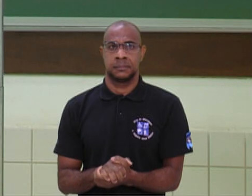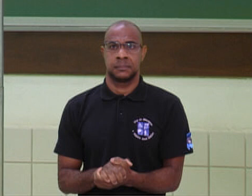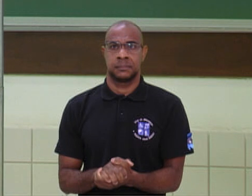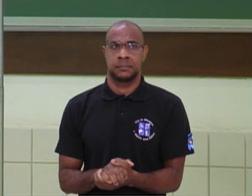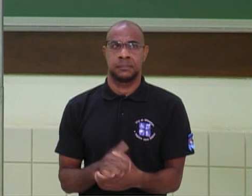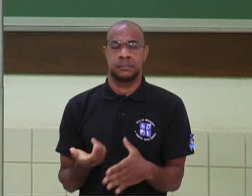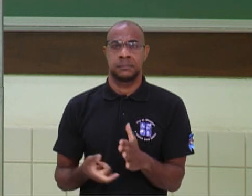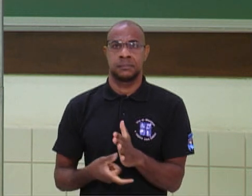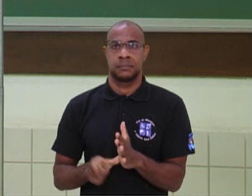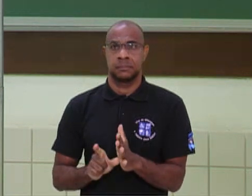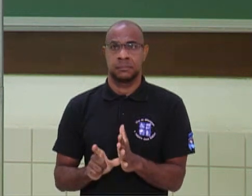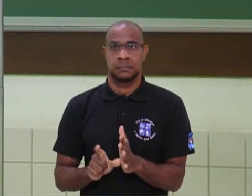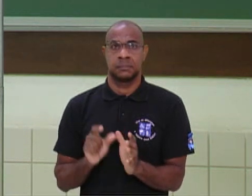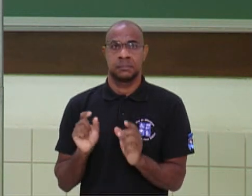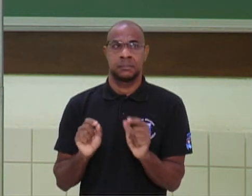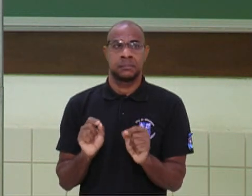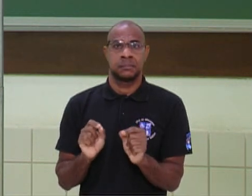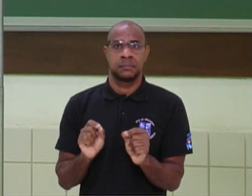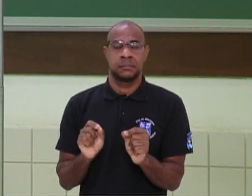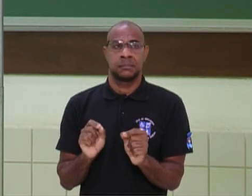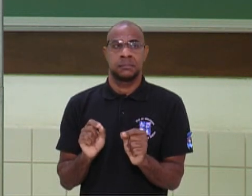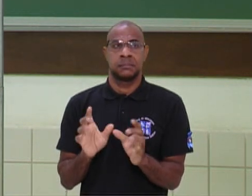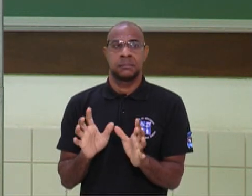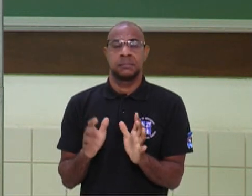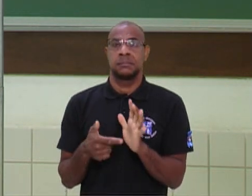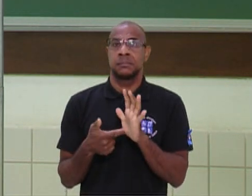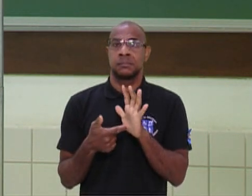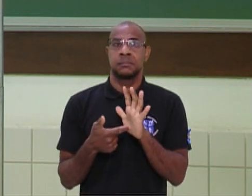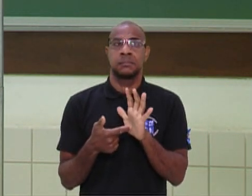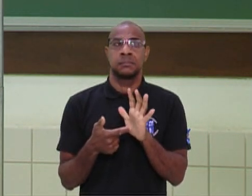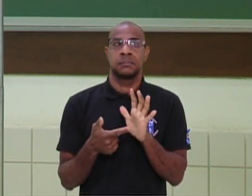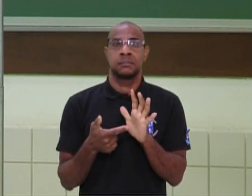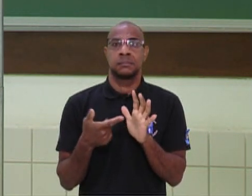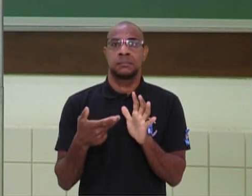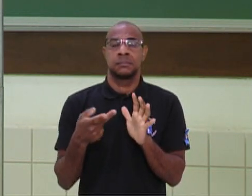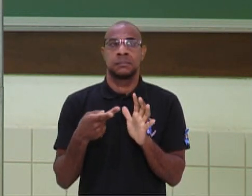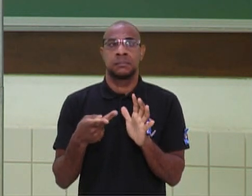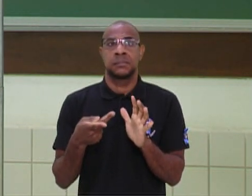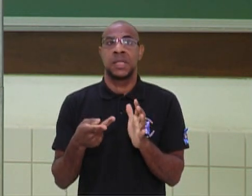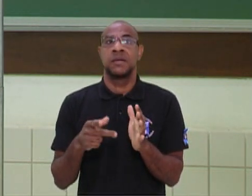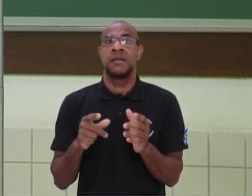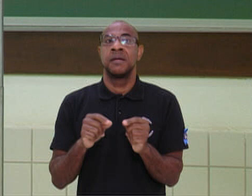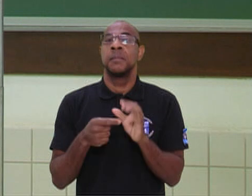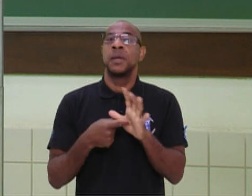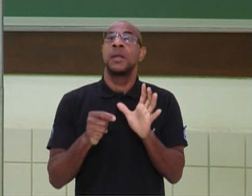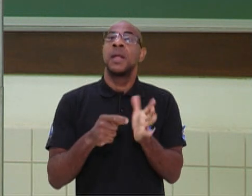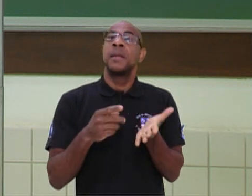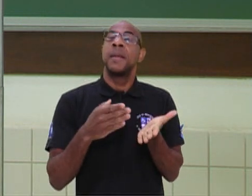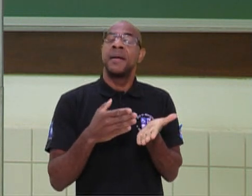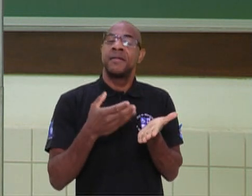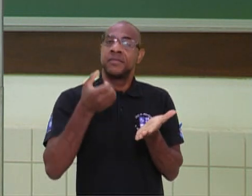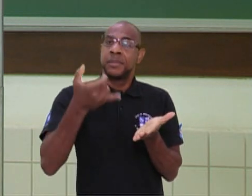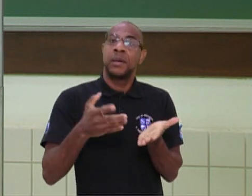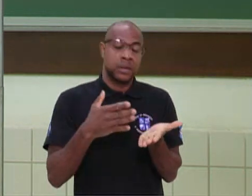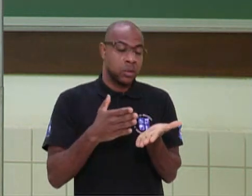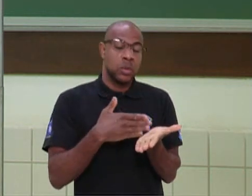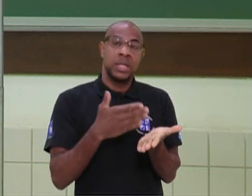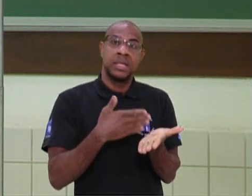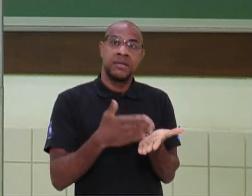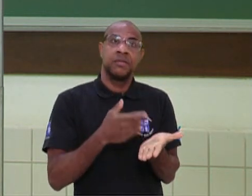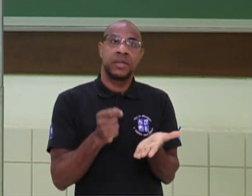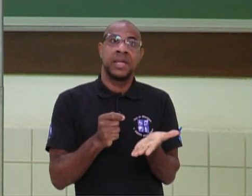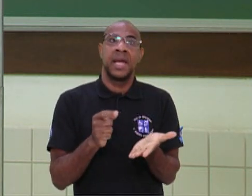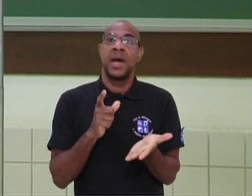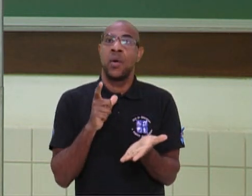Gente, antes de irmos ao nosso gabarito, eu queria recomendar veementemente este livro, é uma obra-prima. É um rio que conta a sua